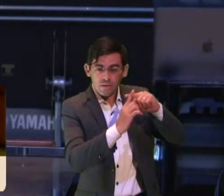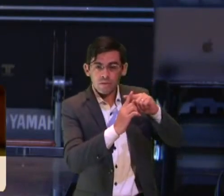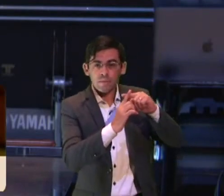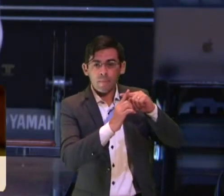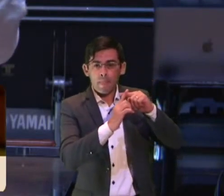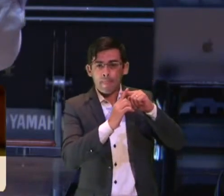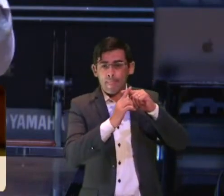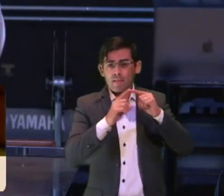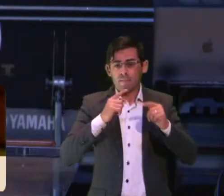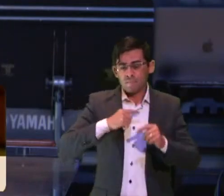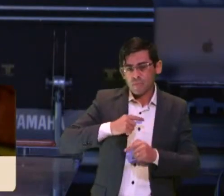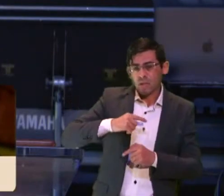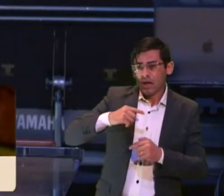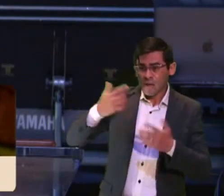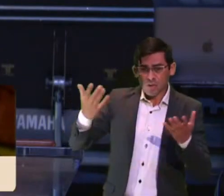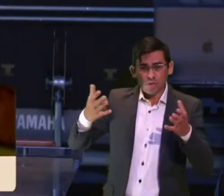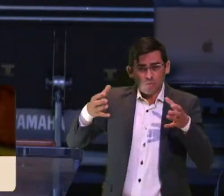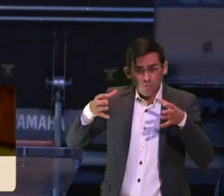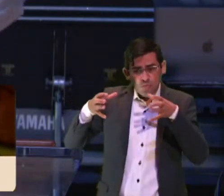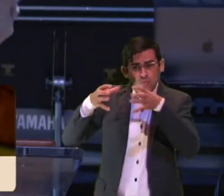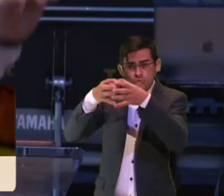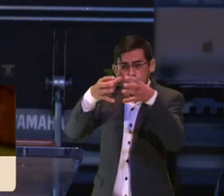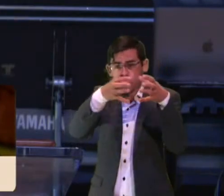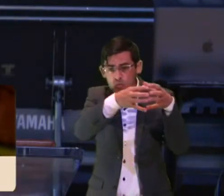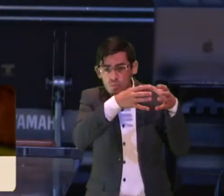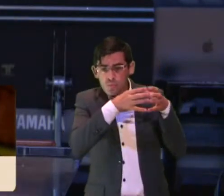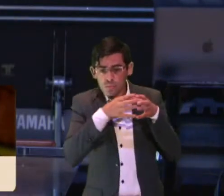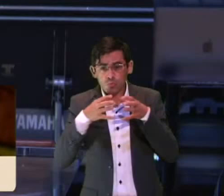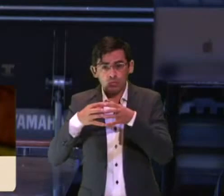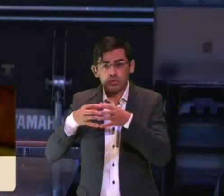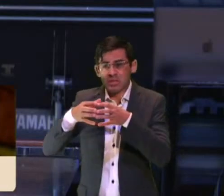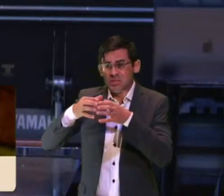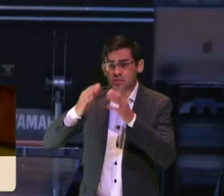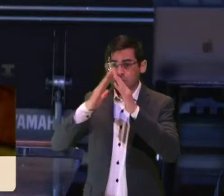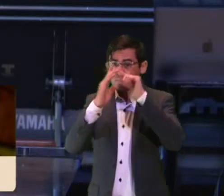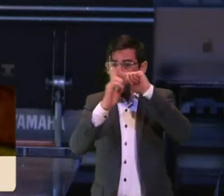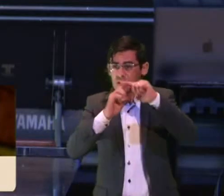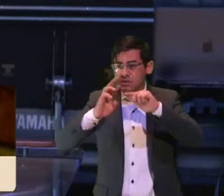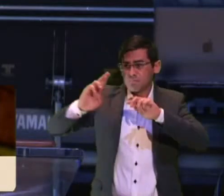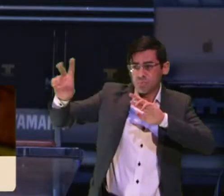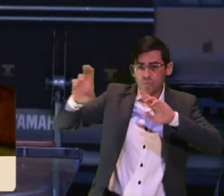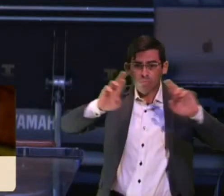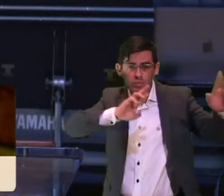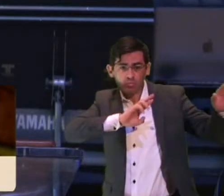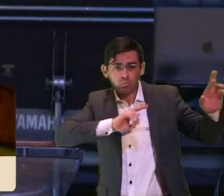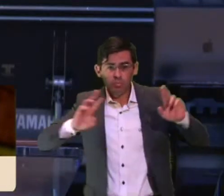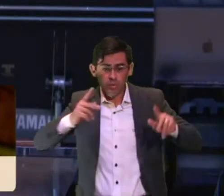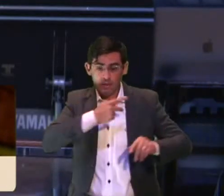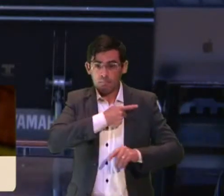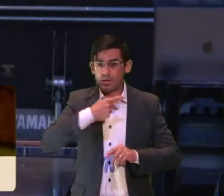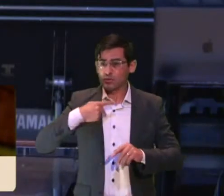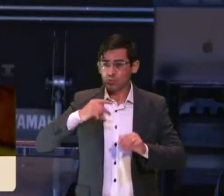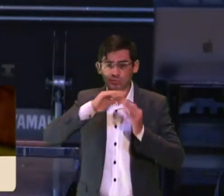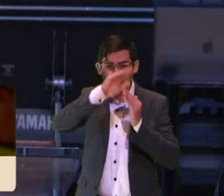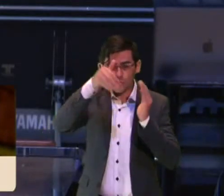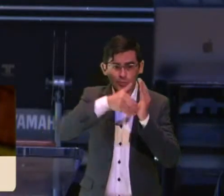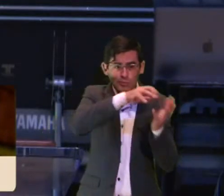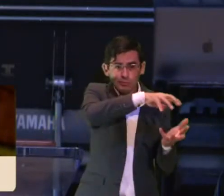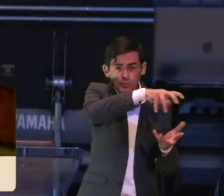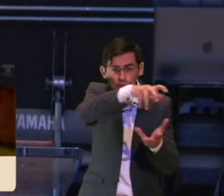chamado GKPN, Global Kingdom Partner Network. E reunimos pastores do mundo inteiro,